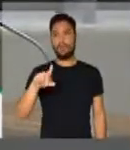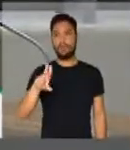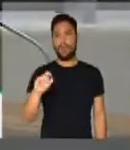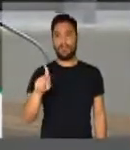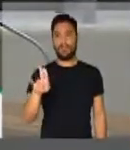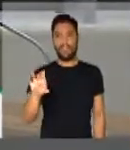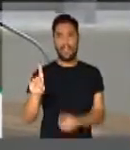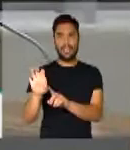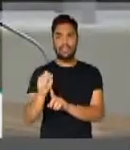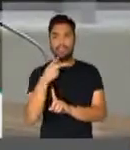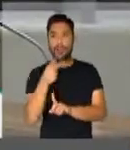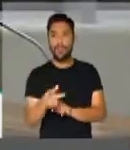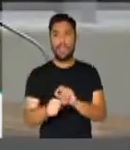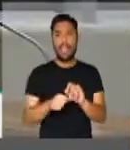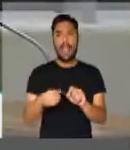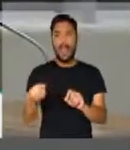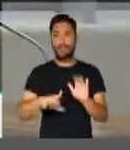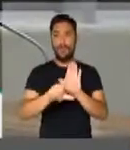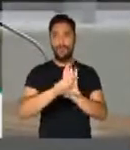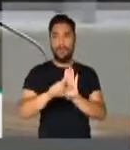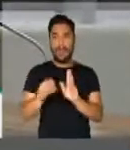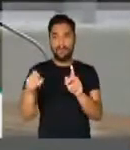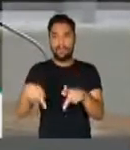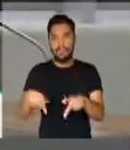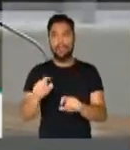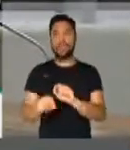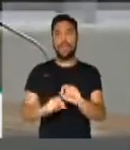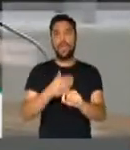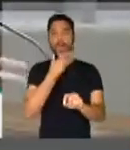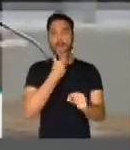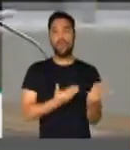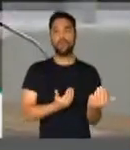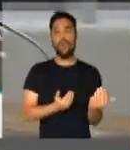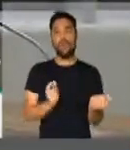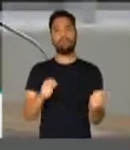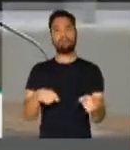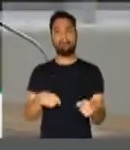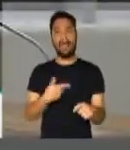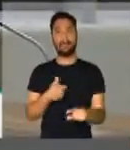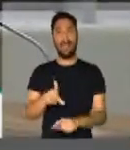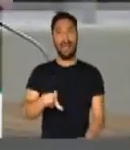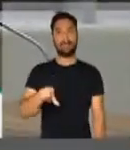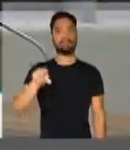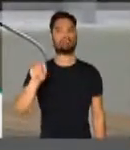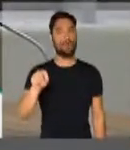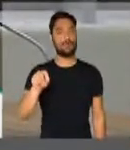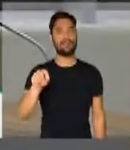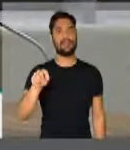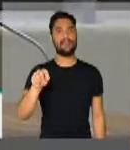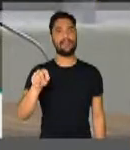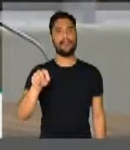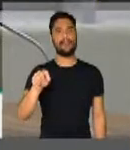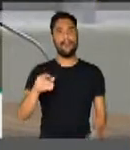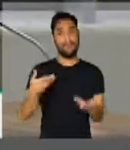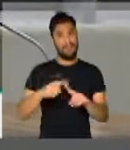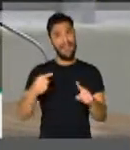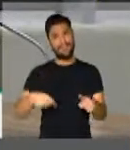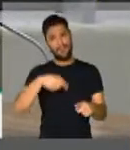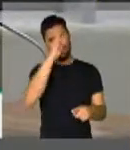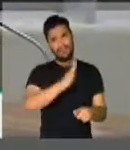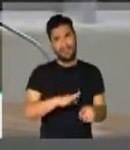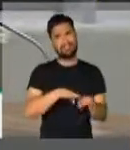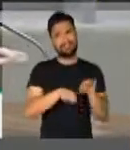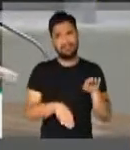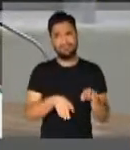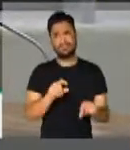na reforma da Previdência um mecanismo que os jovens podem escolher, como se pudesse escolher num país extremamente desigual, com tanto